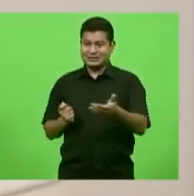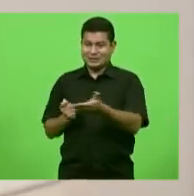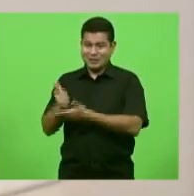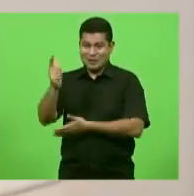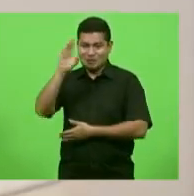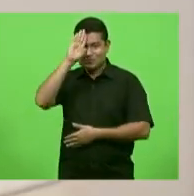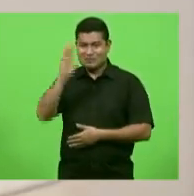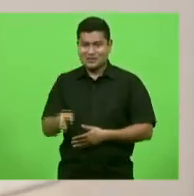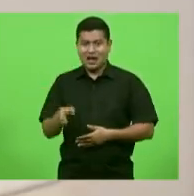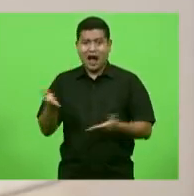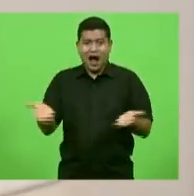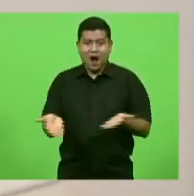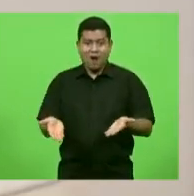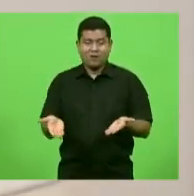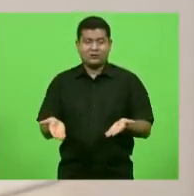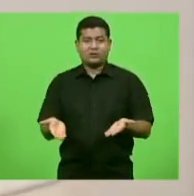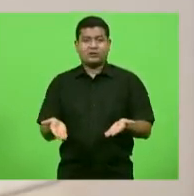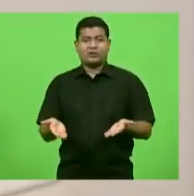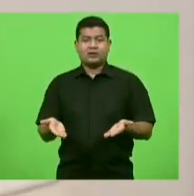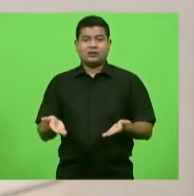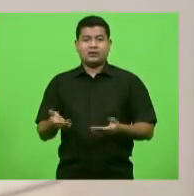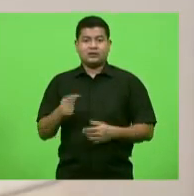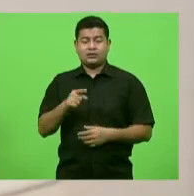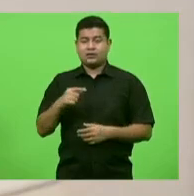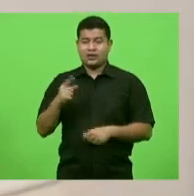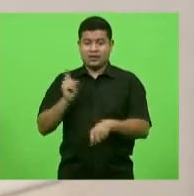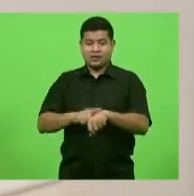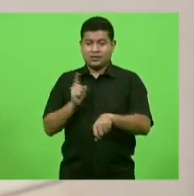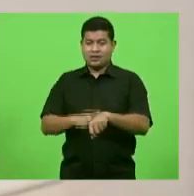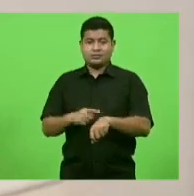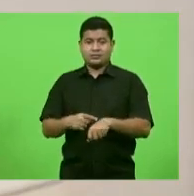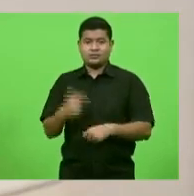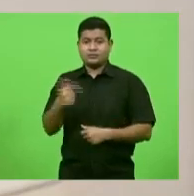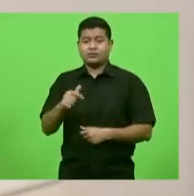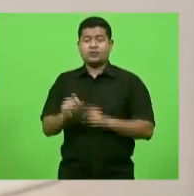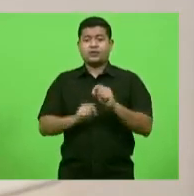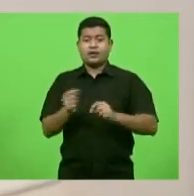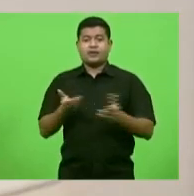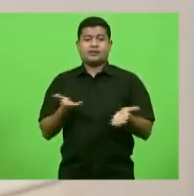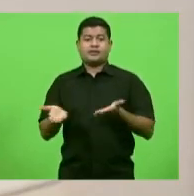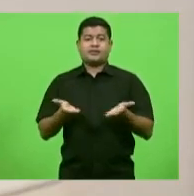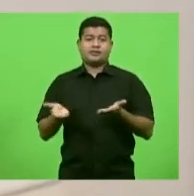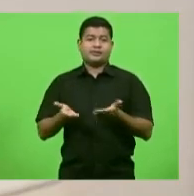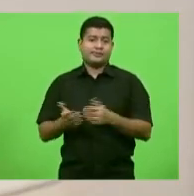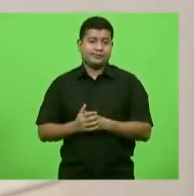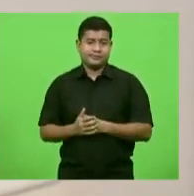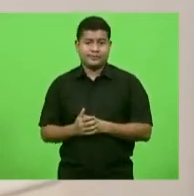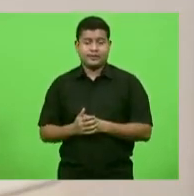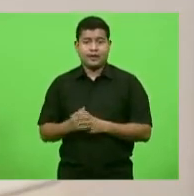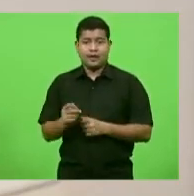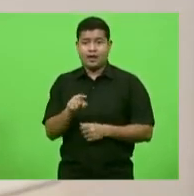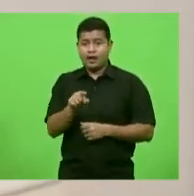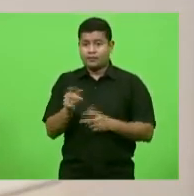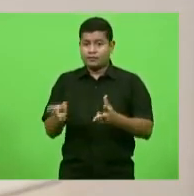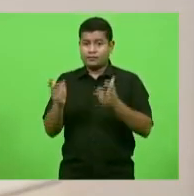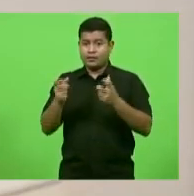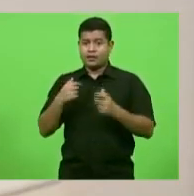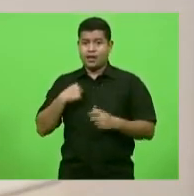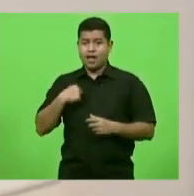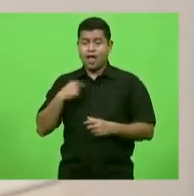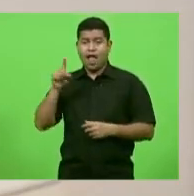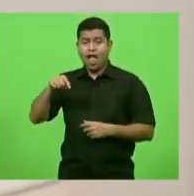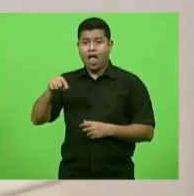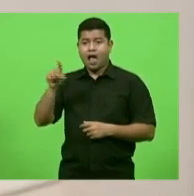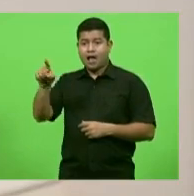direta agora, você não tem tempo nem para fazer licitação. Aí você percebe que não é o teu fornecedor